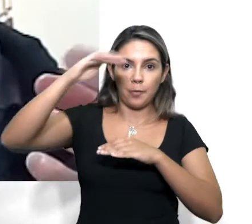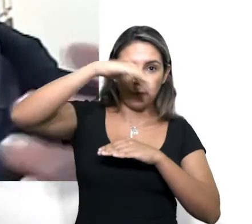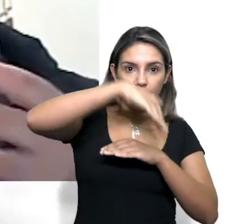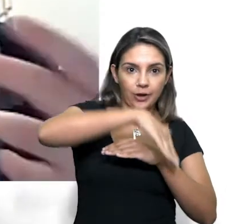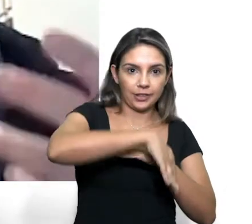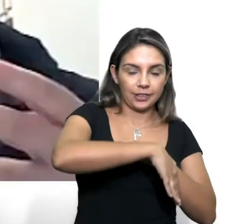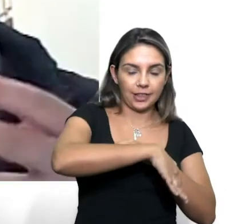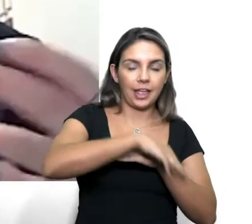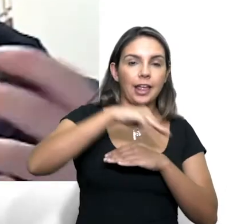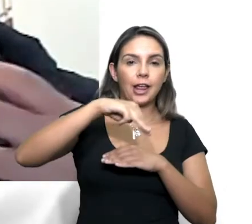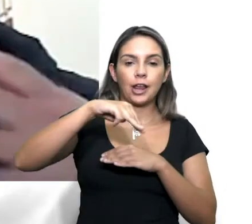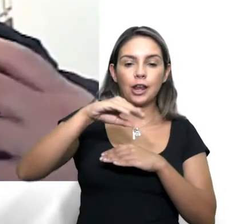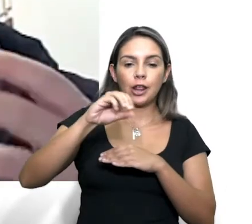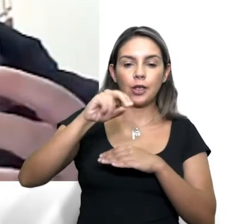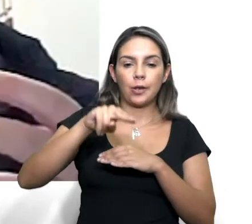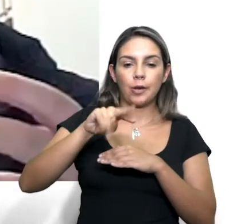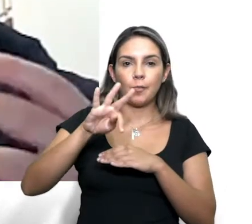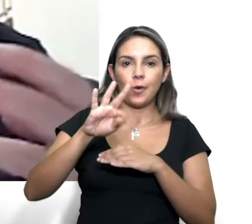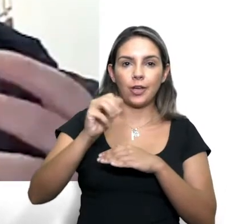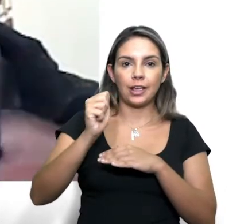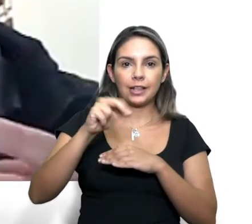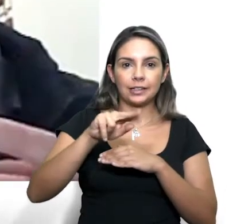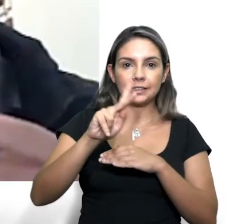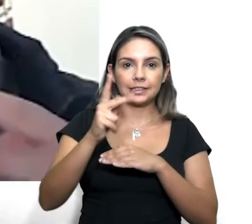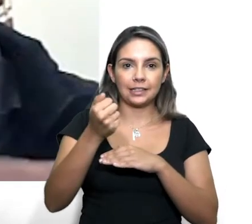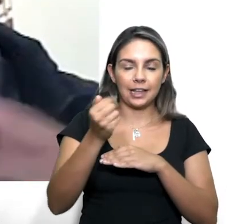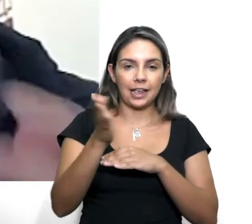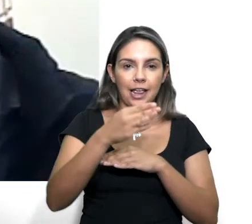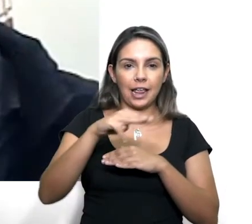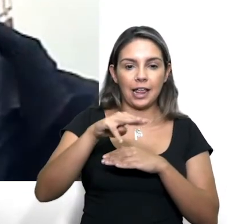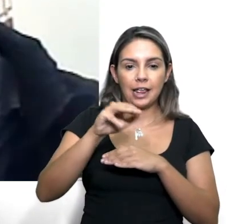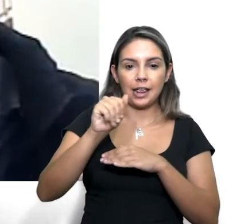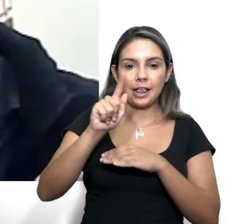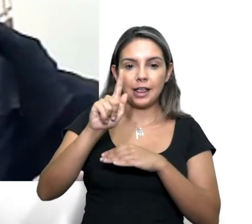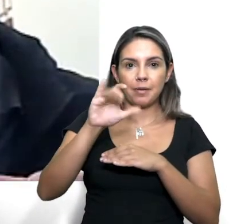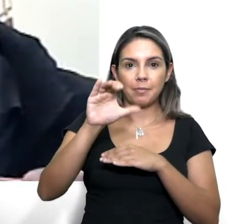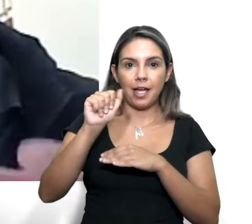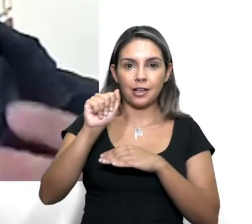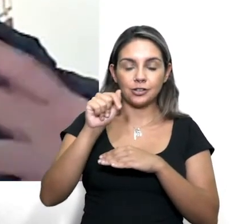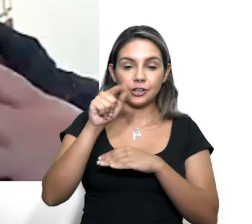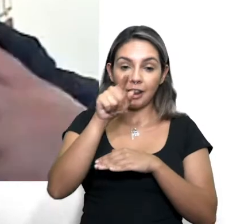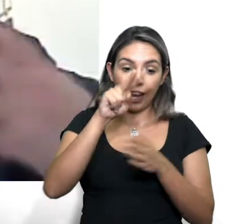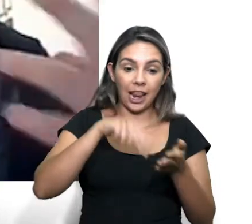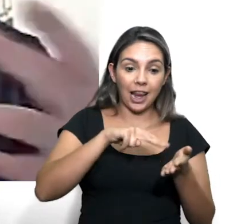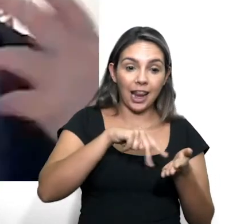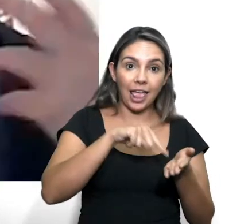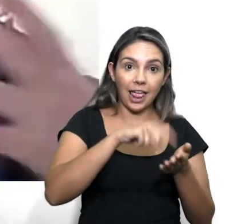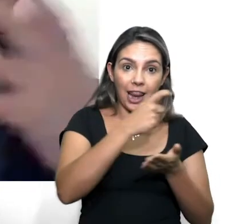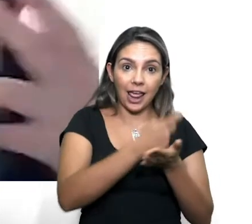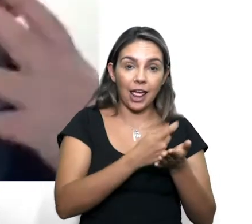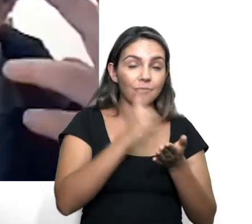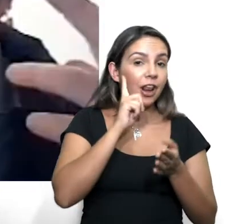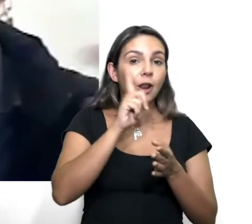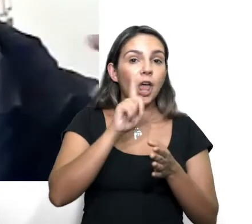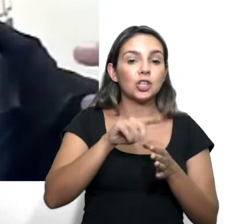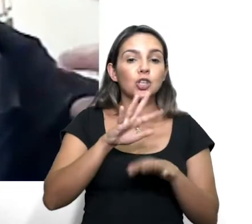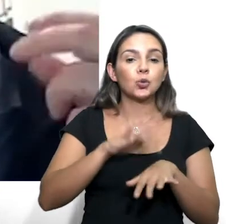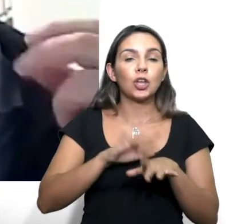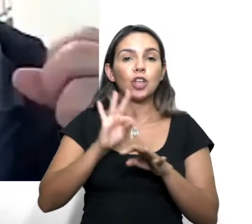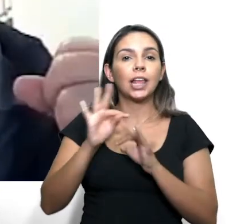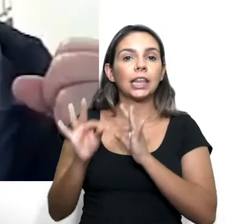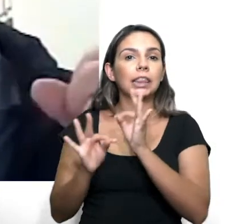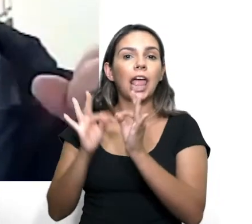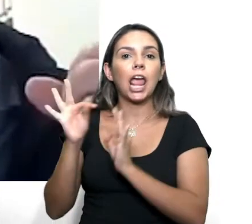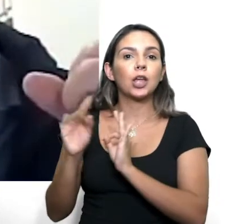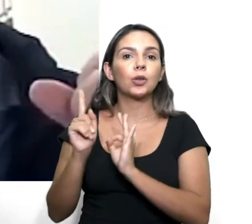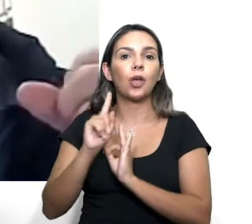vamos apreender qualquer coisa sobre a doença que não tem a ver com questões técnicas. Tem a ver com qualquer coisa de diferente, não